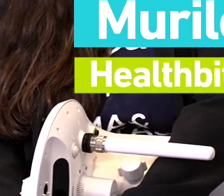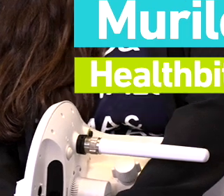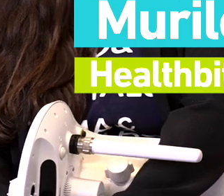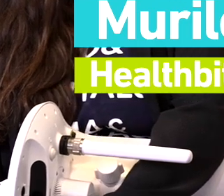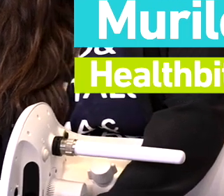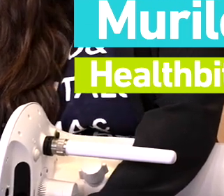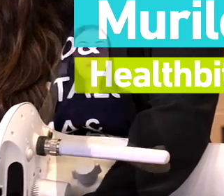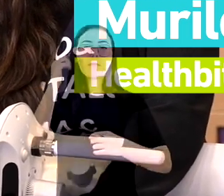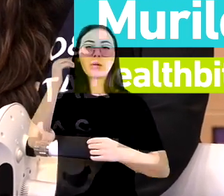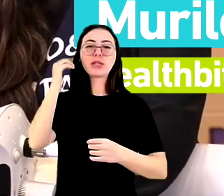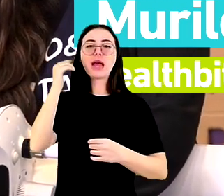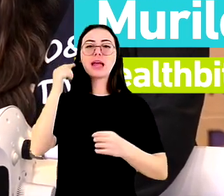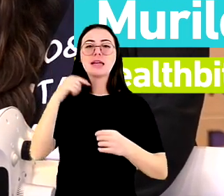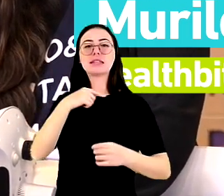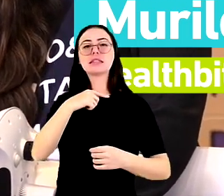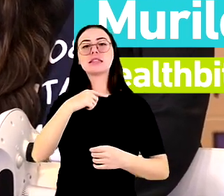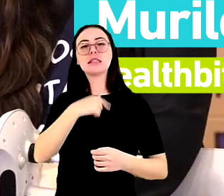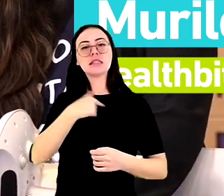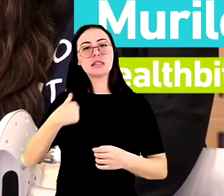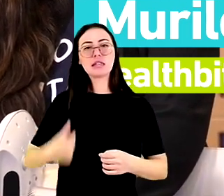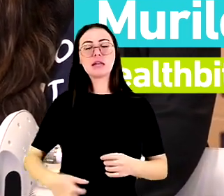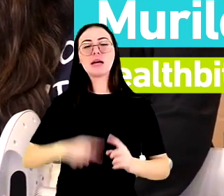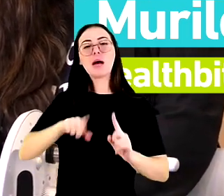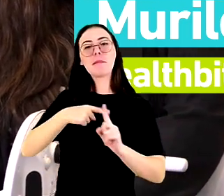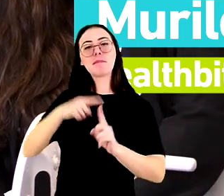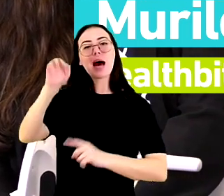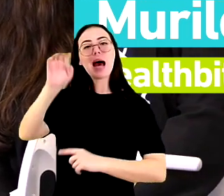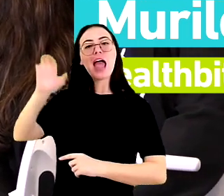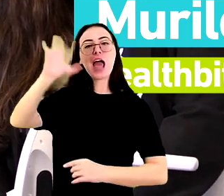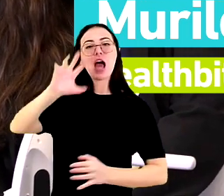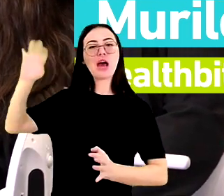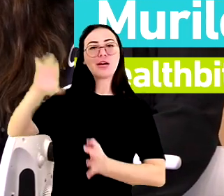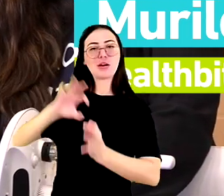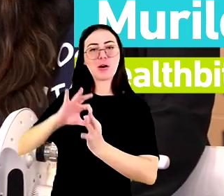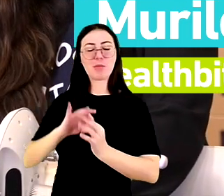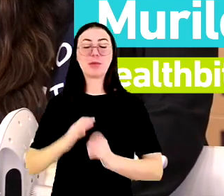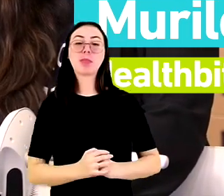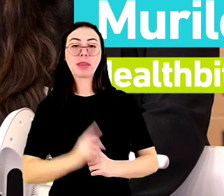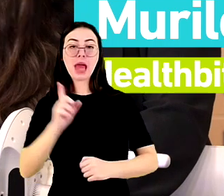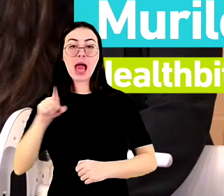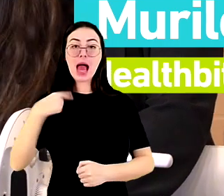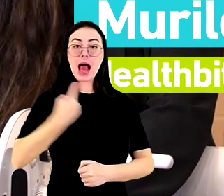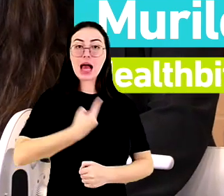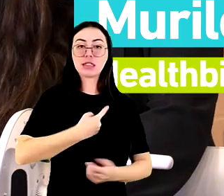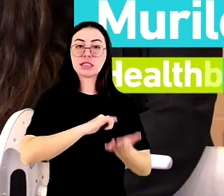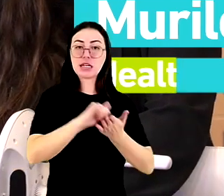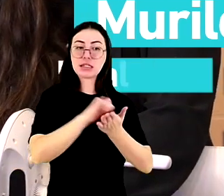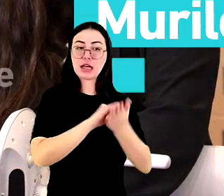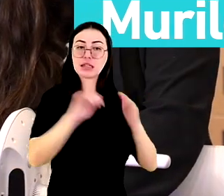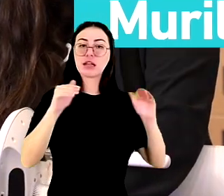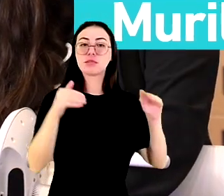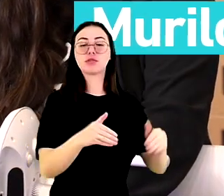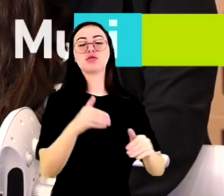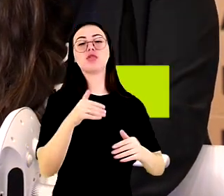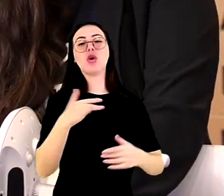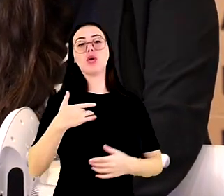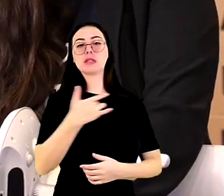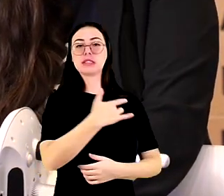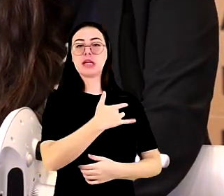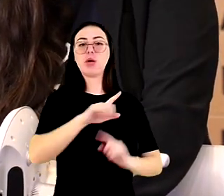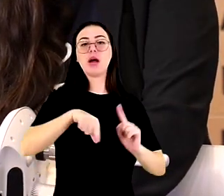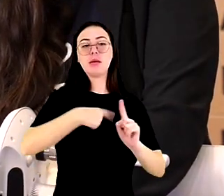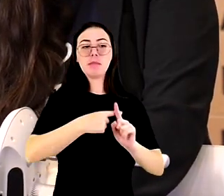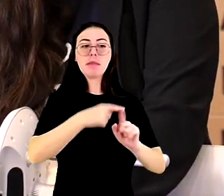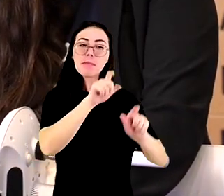cinza. O nosso case aqui, ele é um case de saúde, é um case de pessoas, então um pouquinho diferente a gente vai trazer